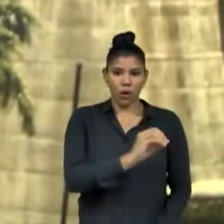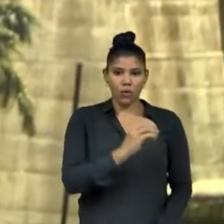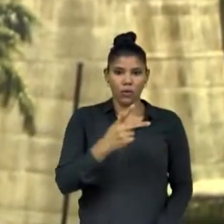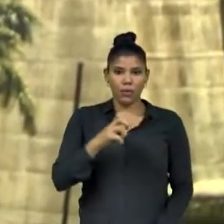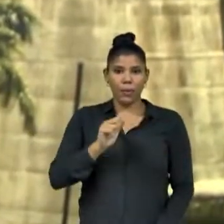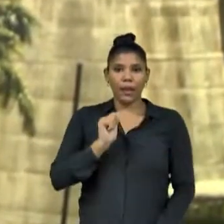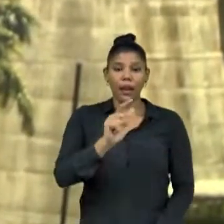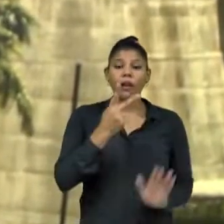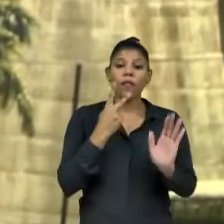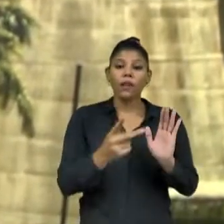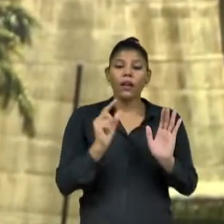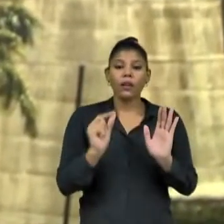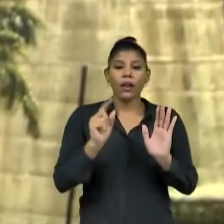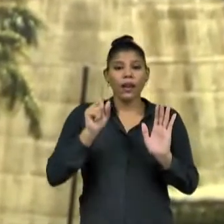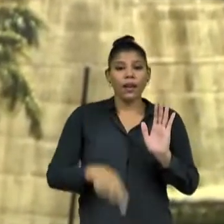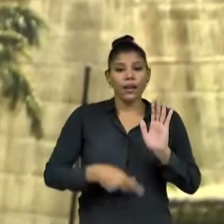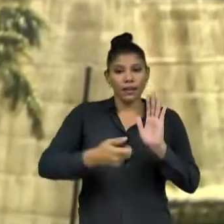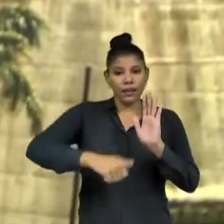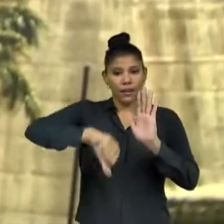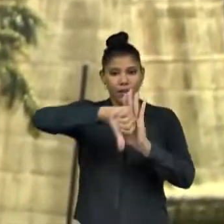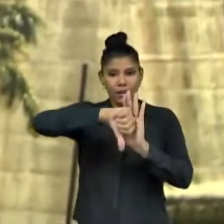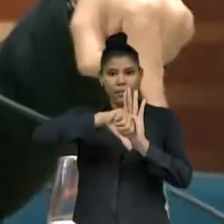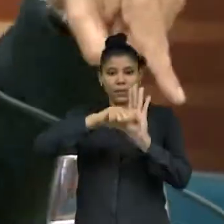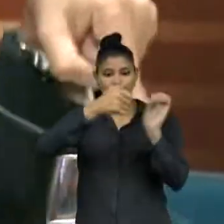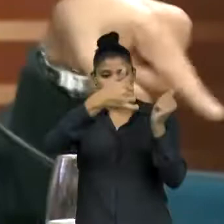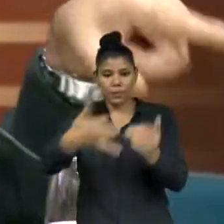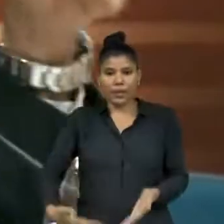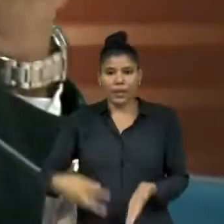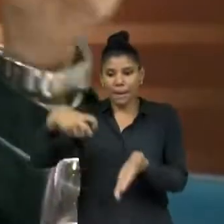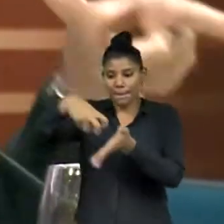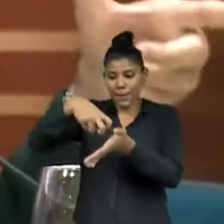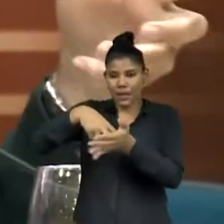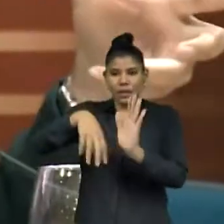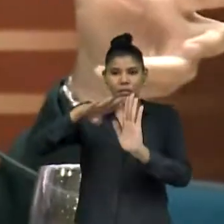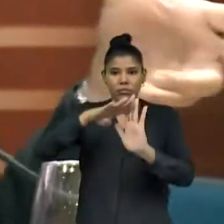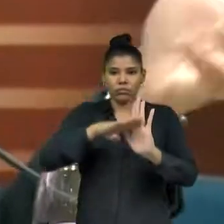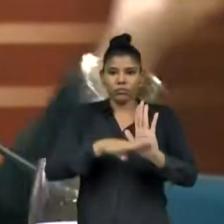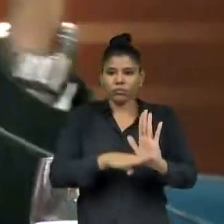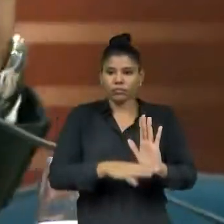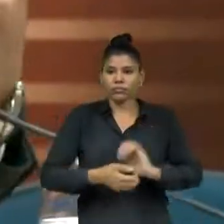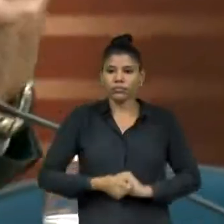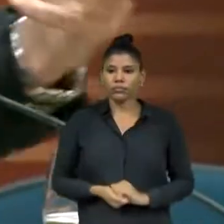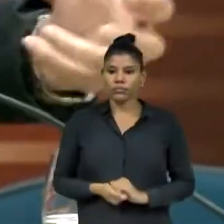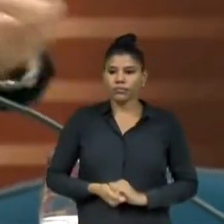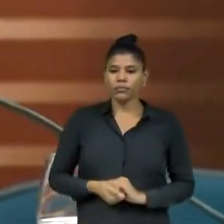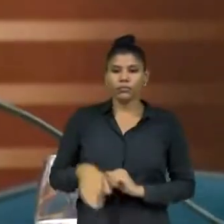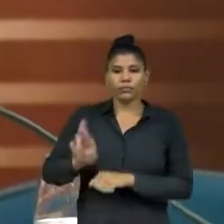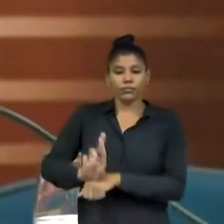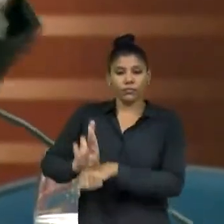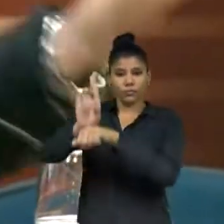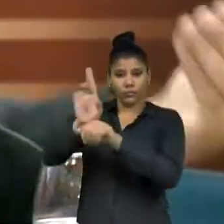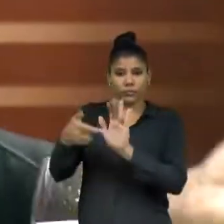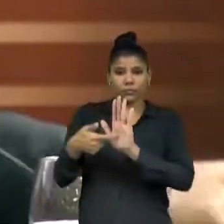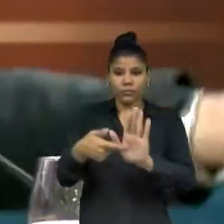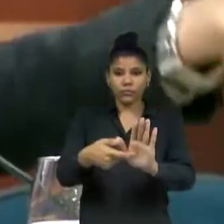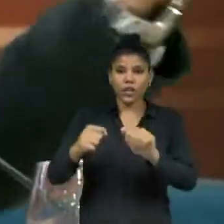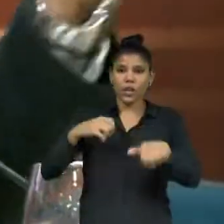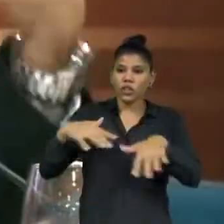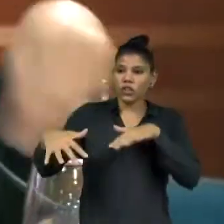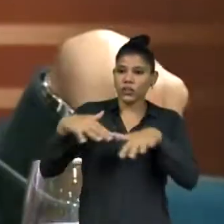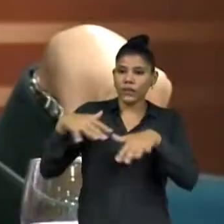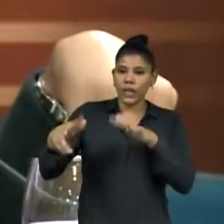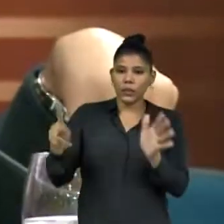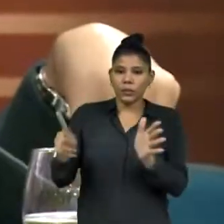crime e estabelece lá quais são as penas. Os representantes apresentaram à CPI as atividades realizadas